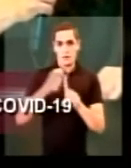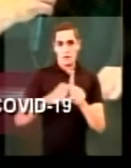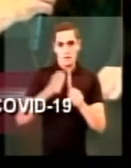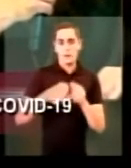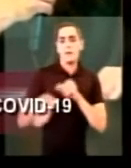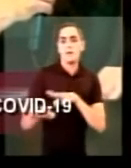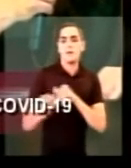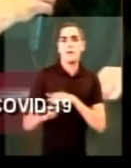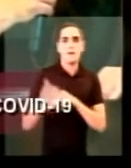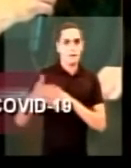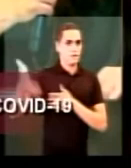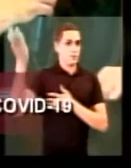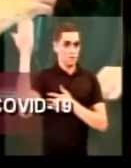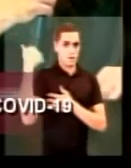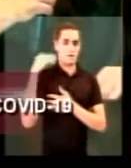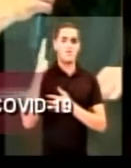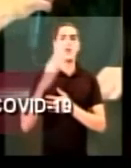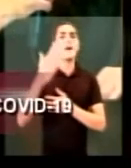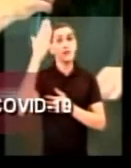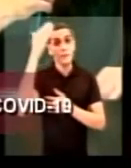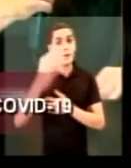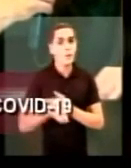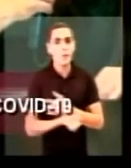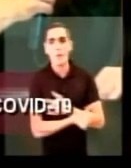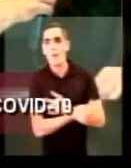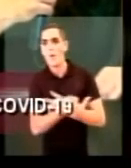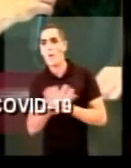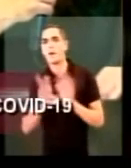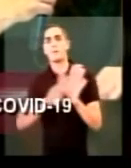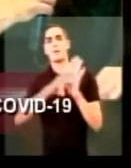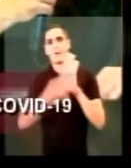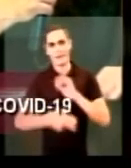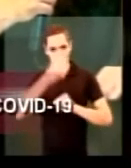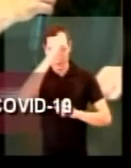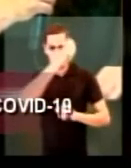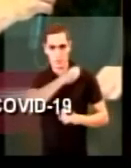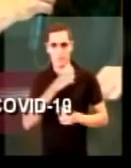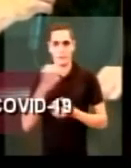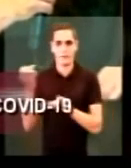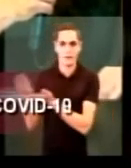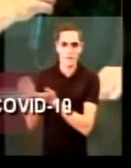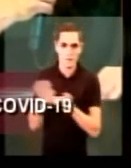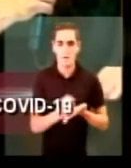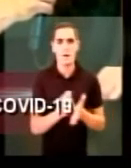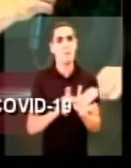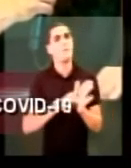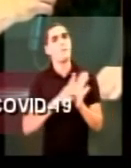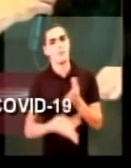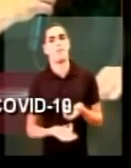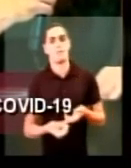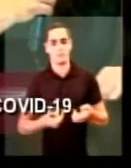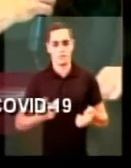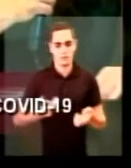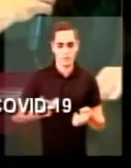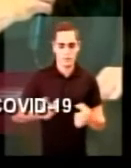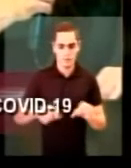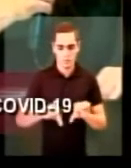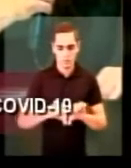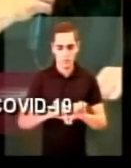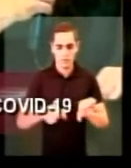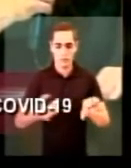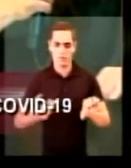seringas e agulhas que o município receberia. Então, entre novembro e dezembro, né, a gente já recebeu aí 198